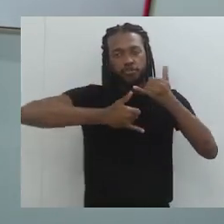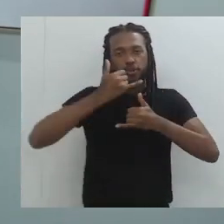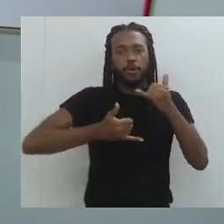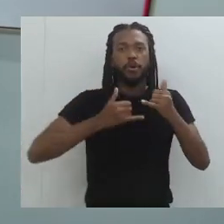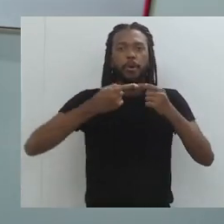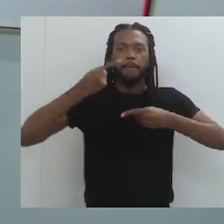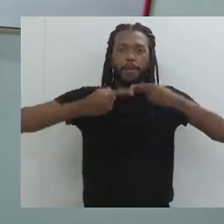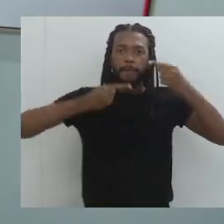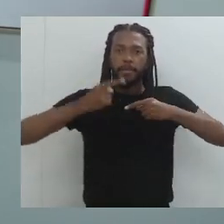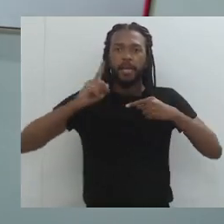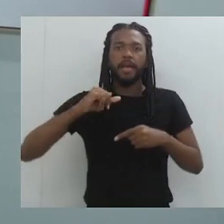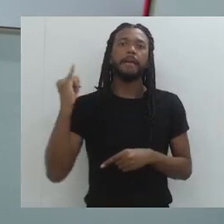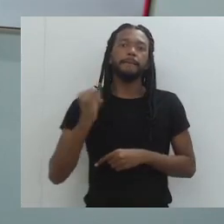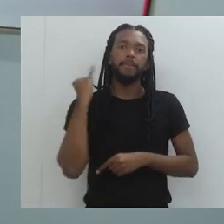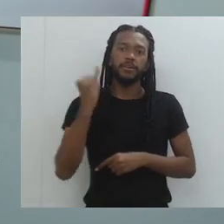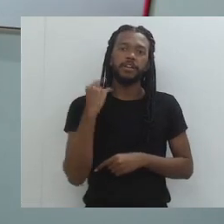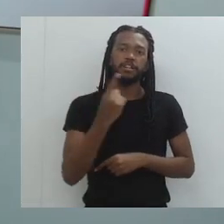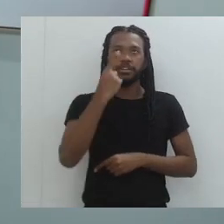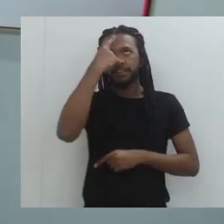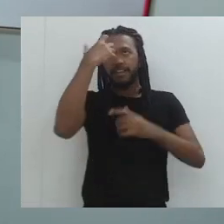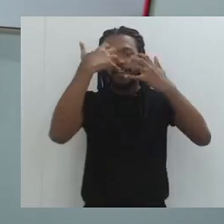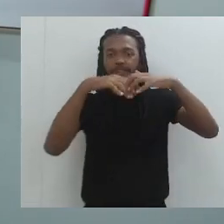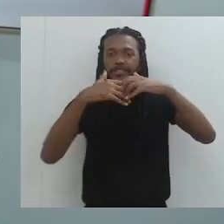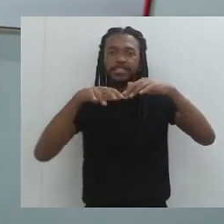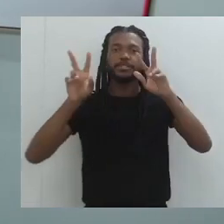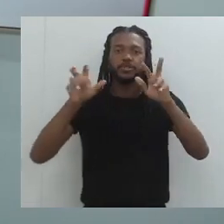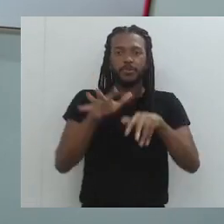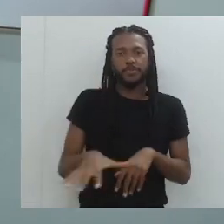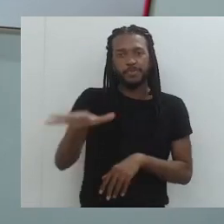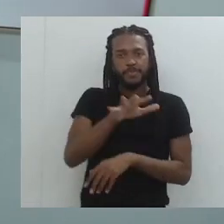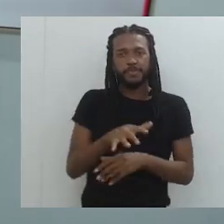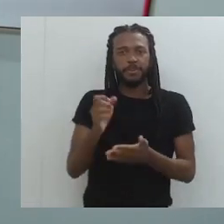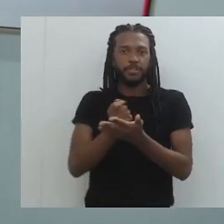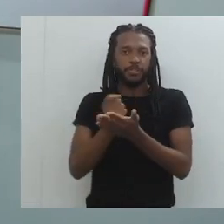muito importante, para a gente refletir sobre os